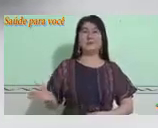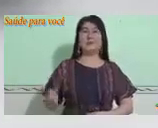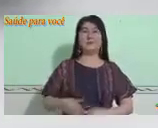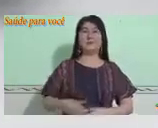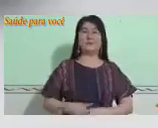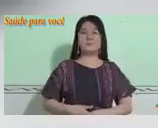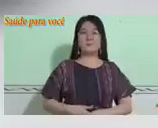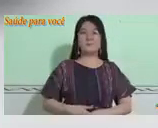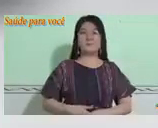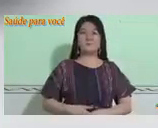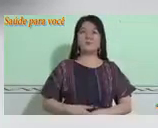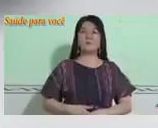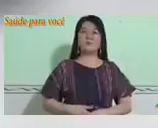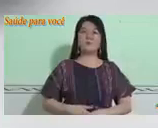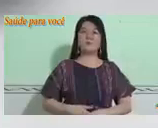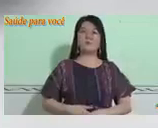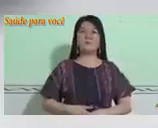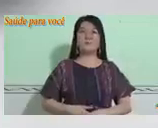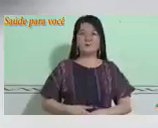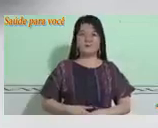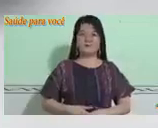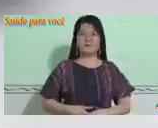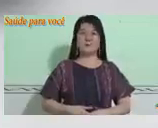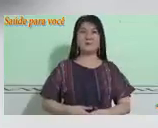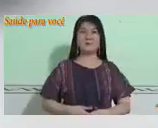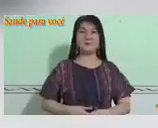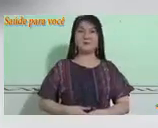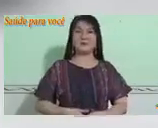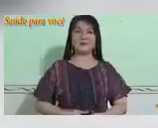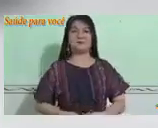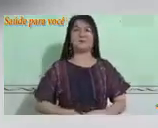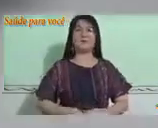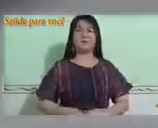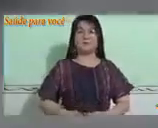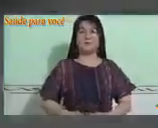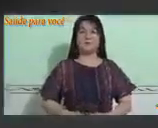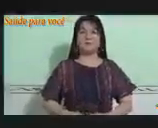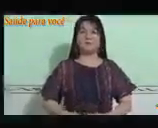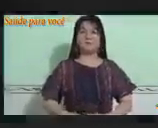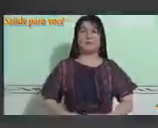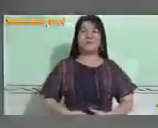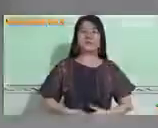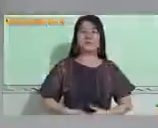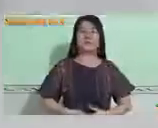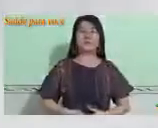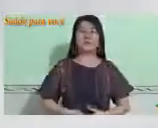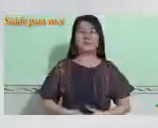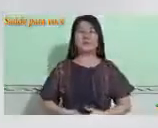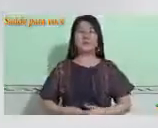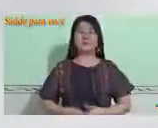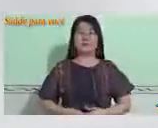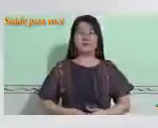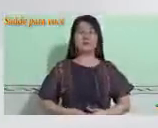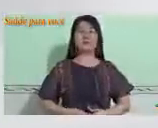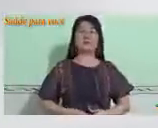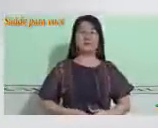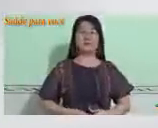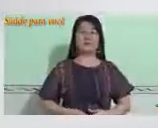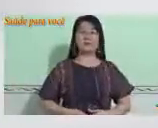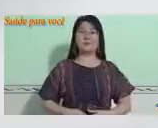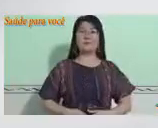Assim, vírgula, é recomendado ir ao hospital quando dois pontos é observada a presença de um ferimento que sangra, ponto e vírgula,